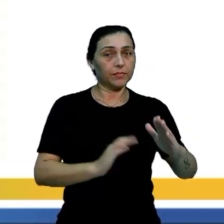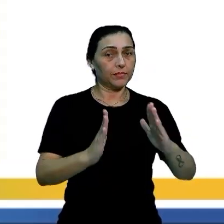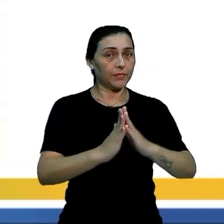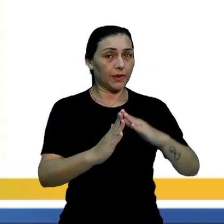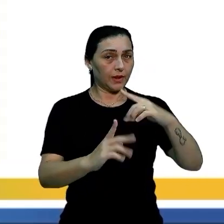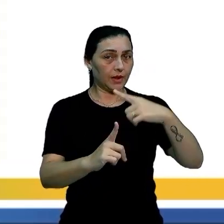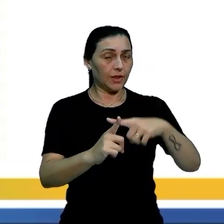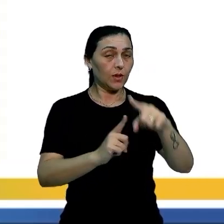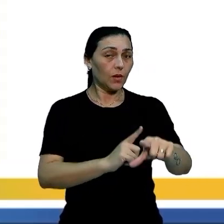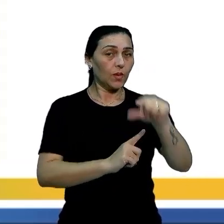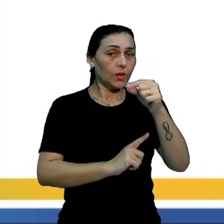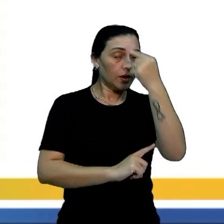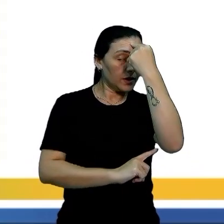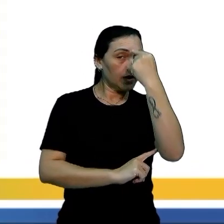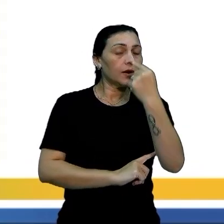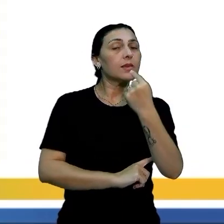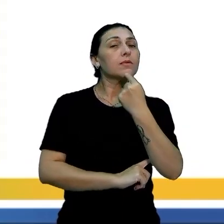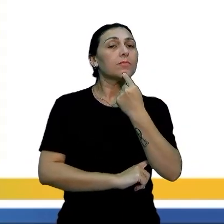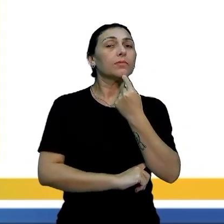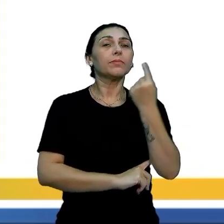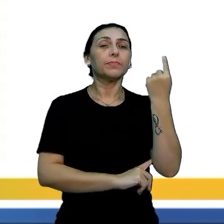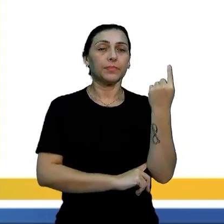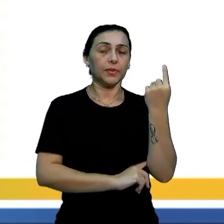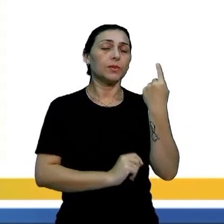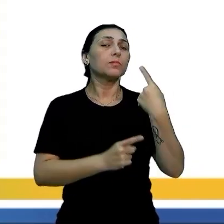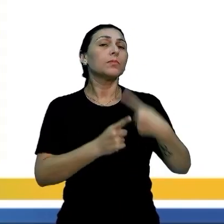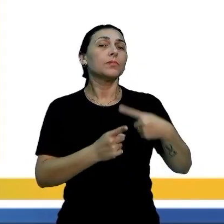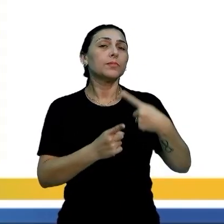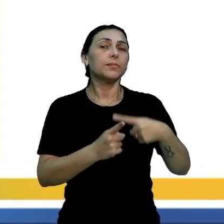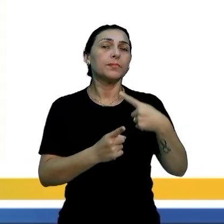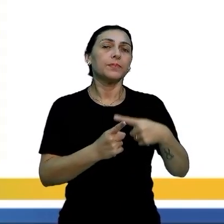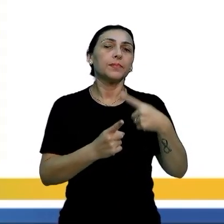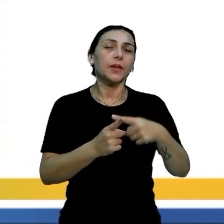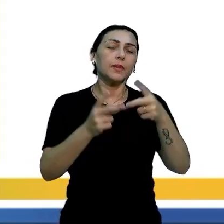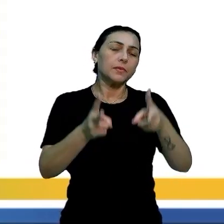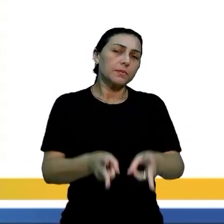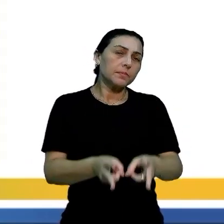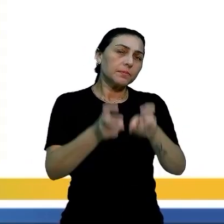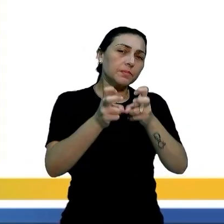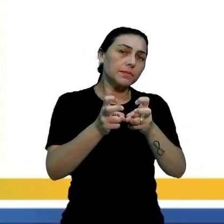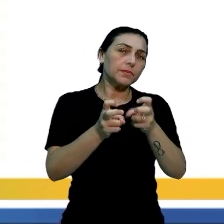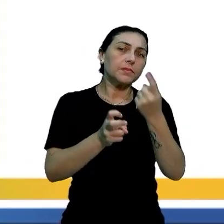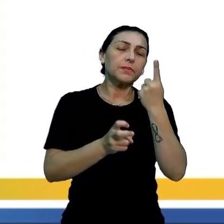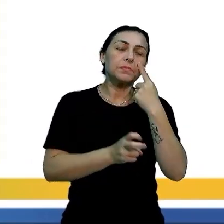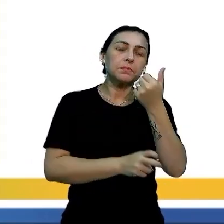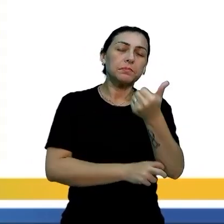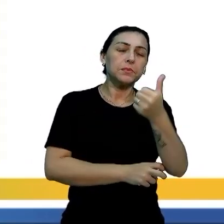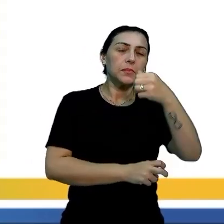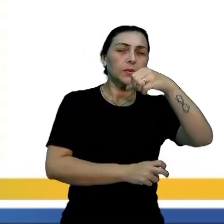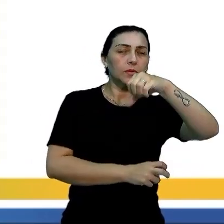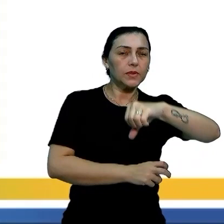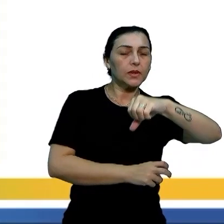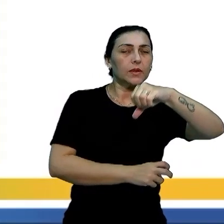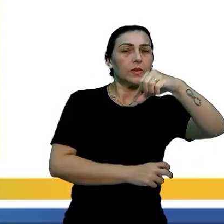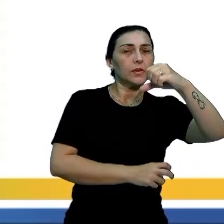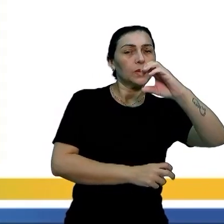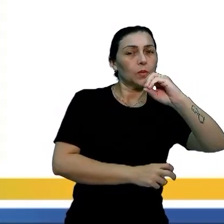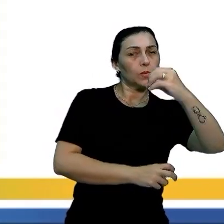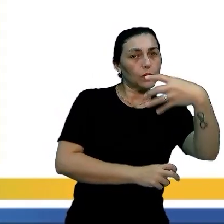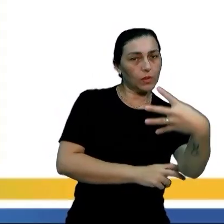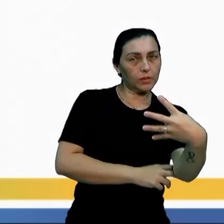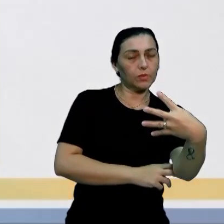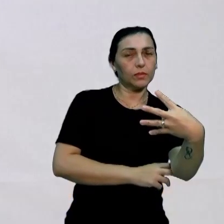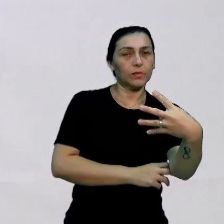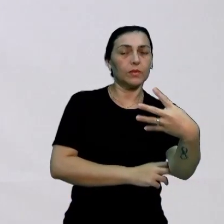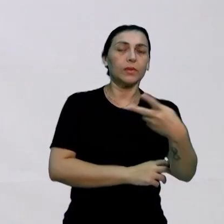escolhi essa imagem, e não por acaso, porque observa o ano aí, 1904.